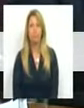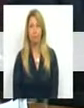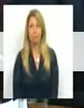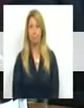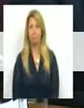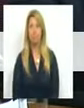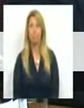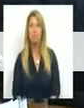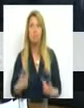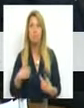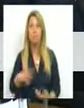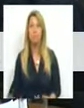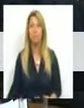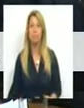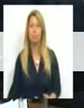Não, quer dizer que